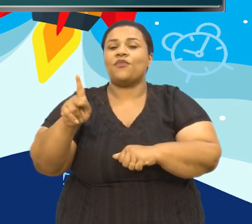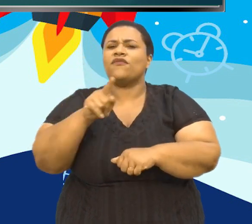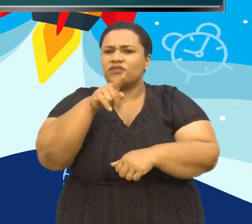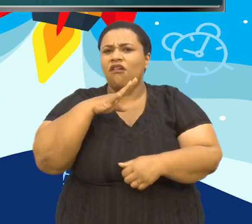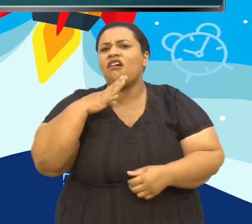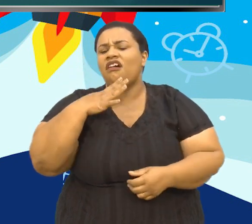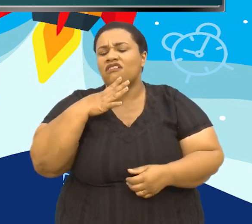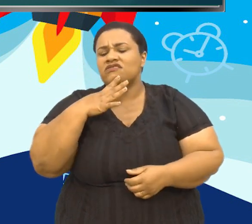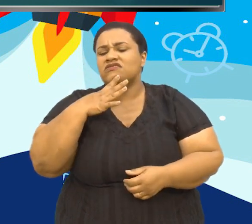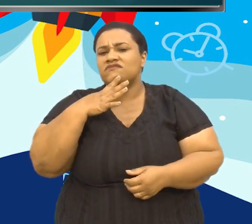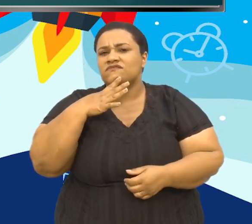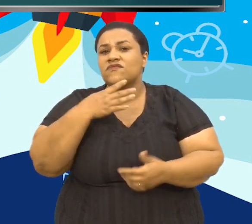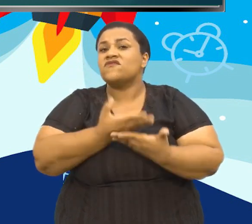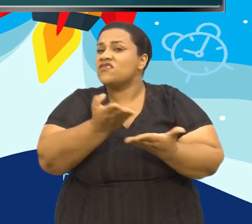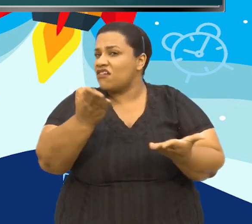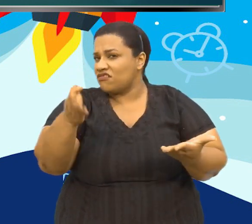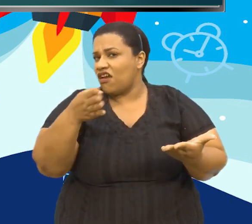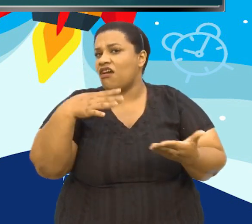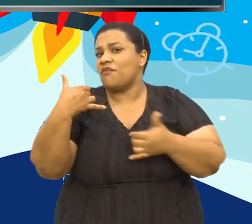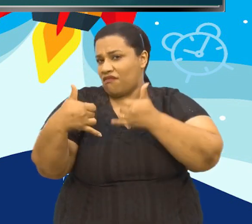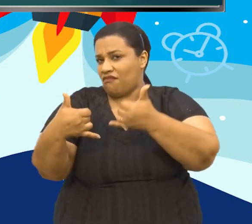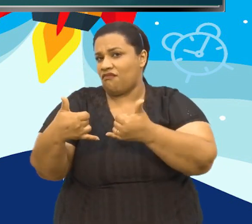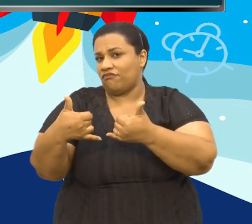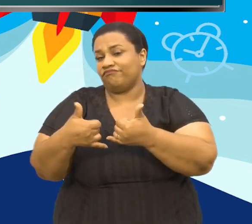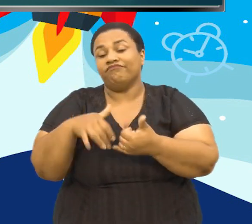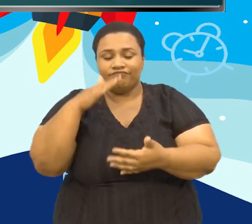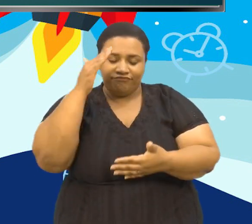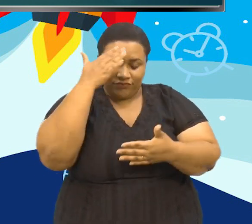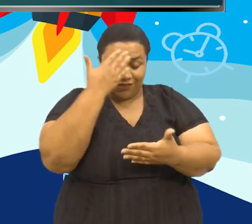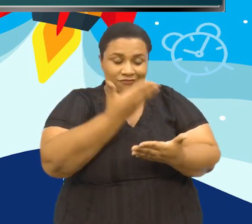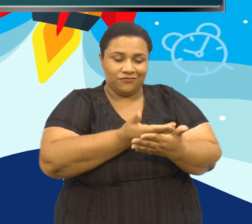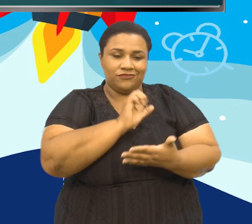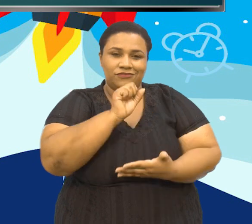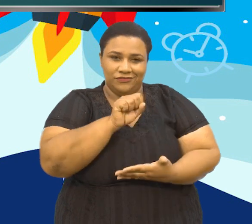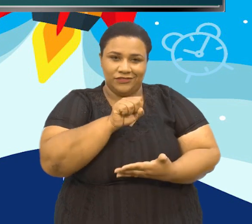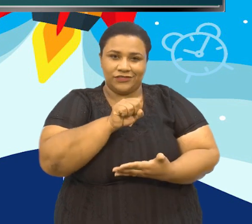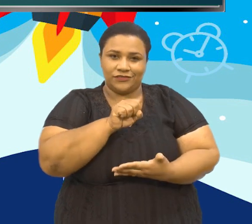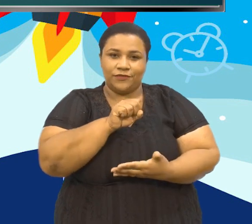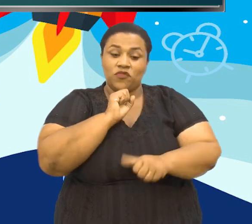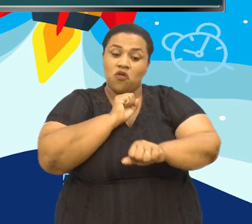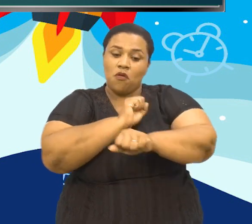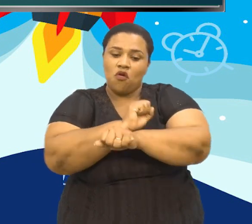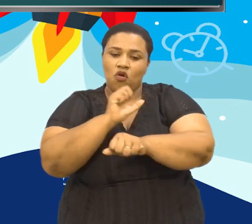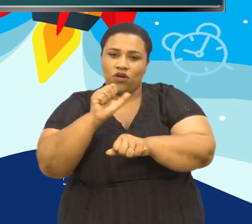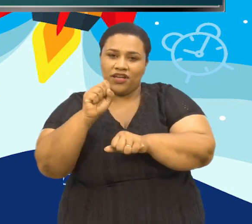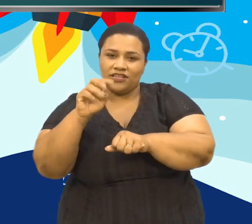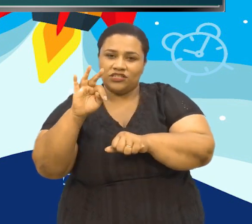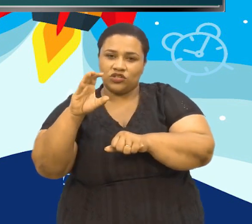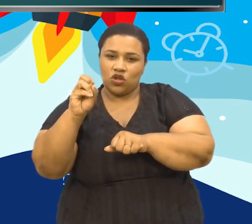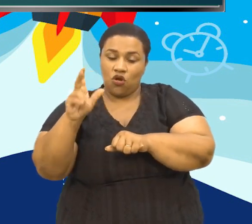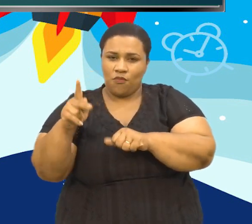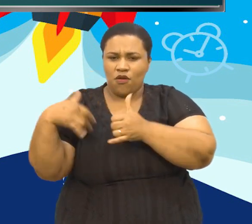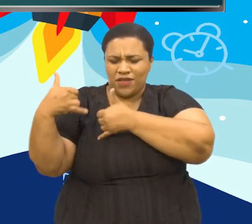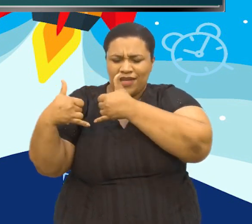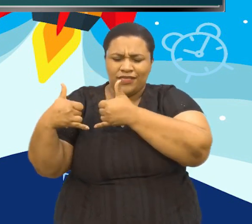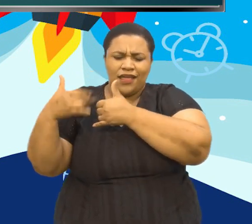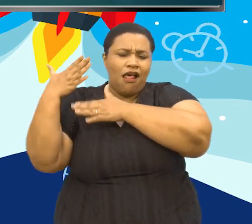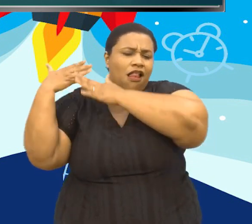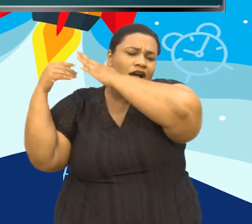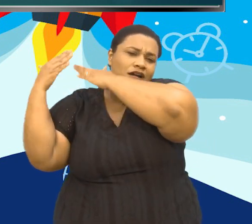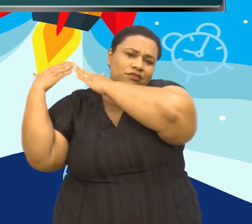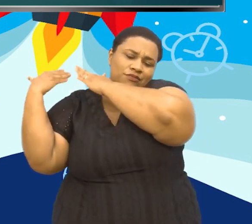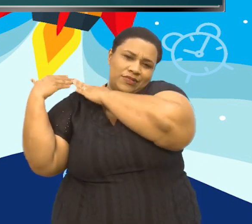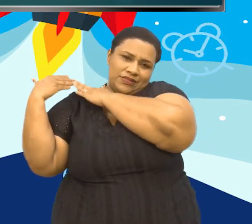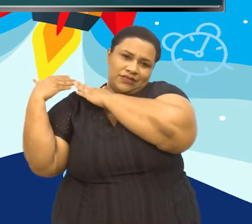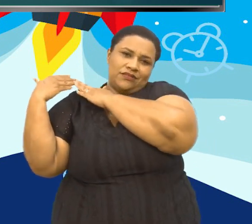ouviram falar? Algum de vocês já brincaram? Acredito que sim. O stop é uma brincadeira popular bem